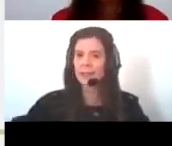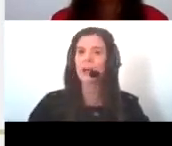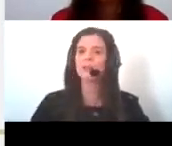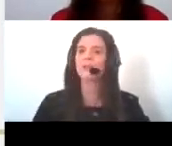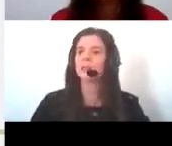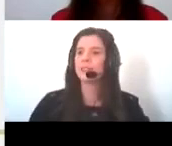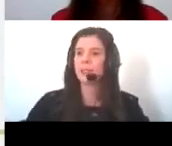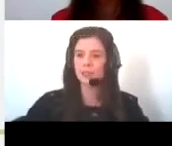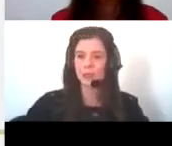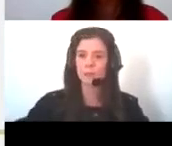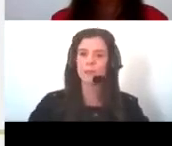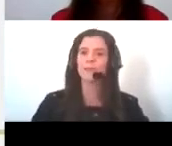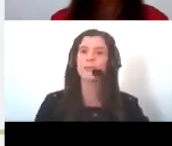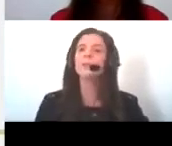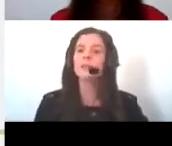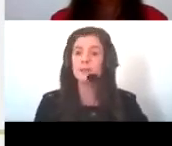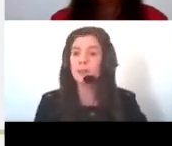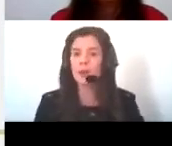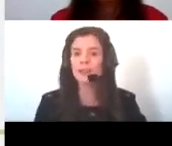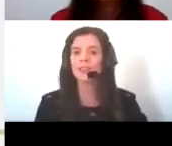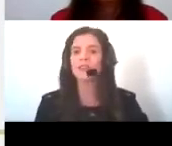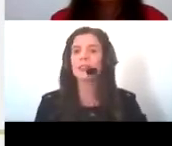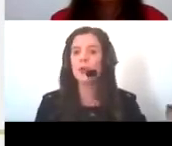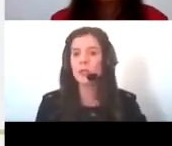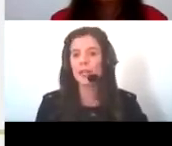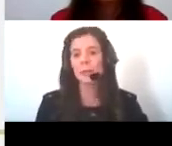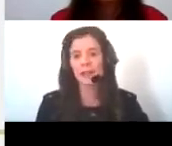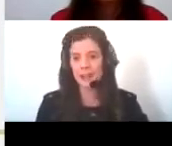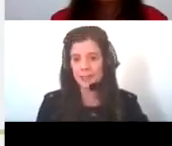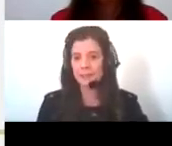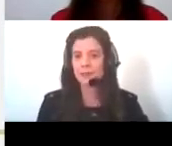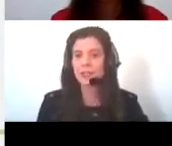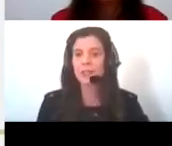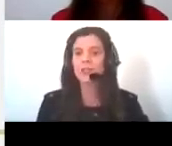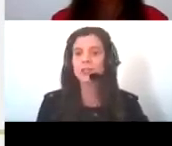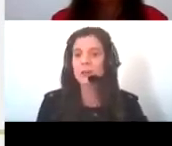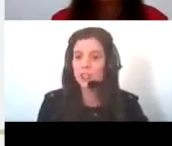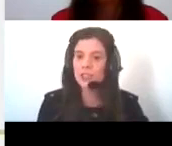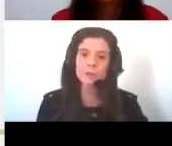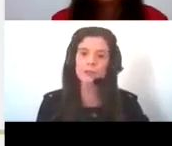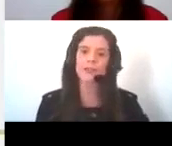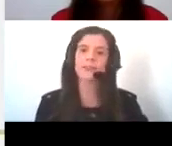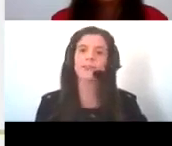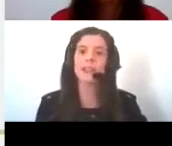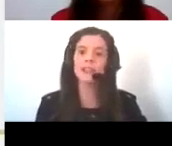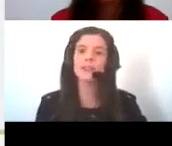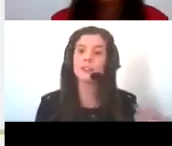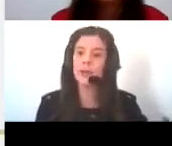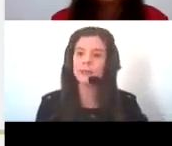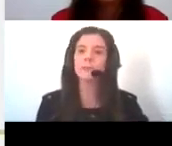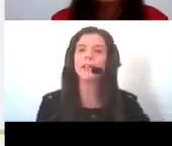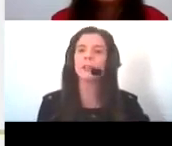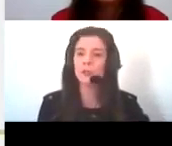é legal você fazer, tem o seu perfil, você mostra que você tem um olhar para ele. Então, a gente pede isso para vocês, que além de